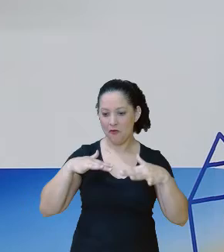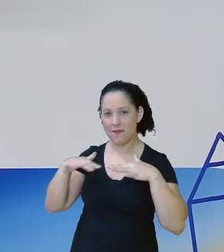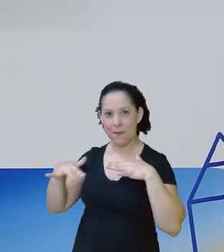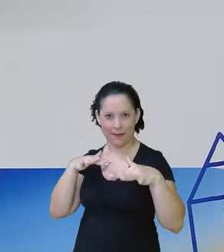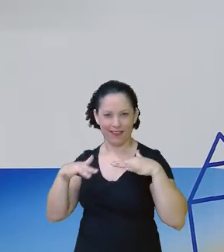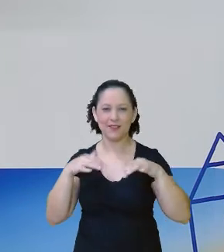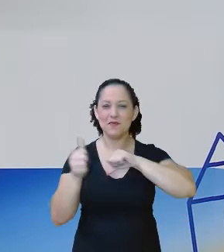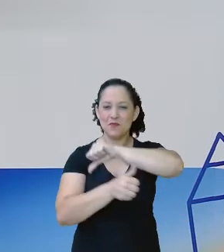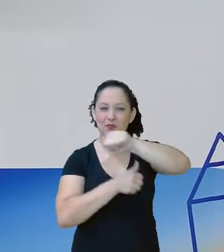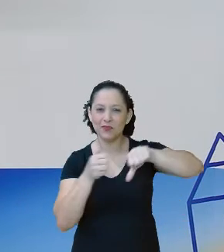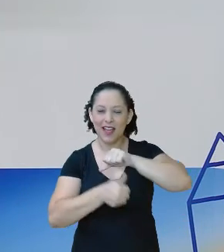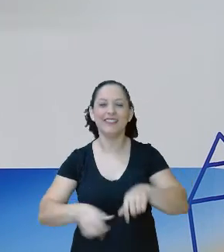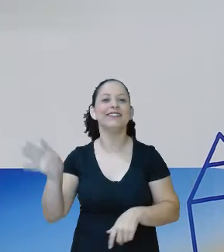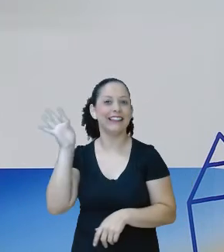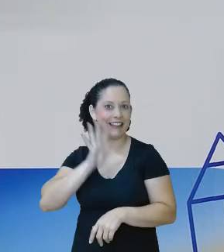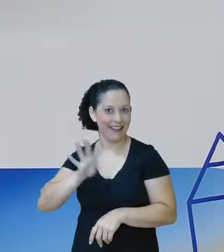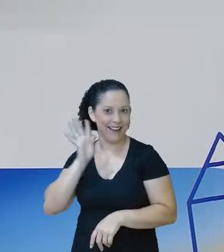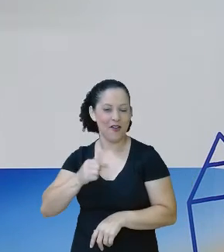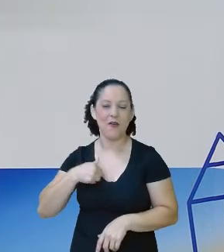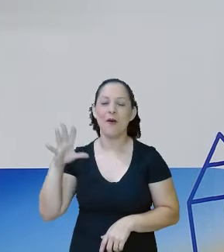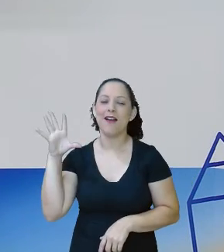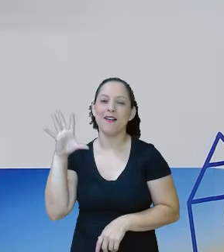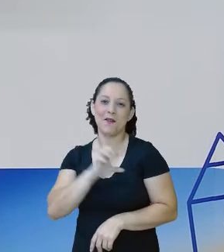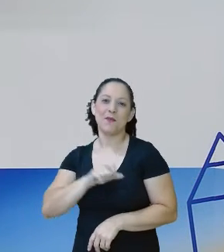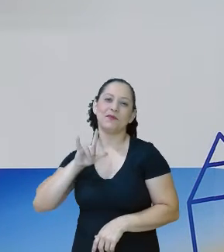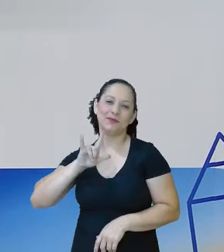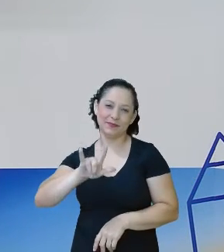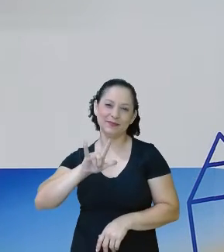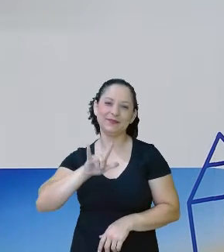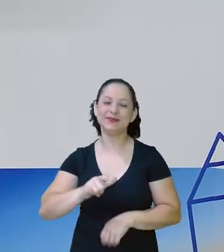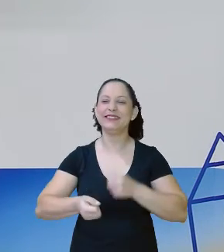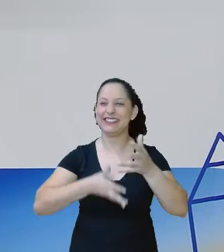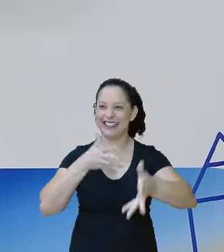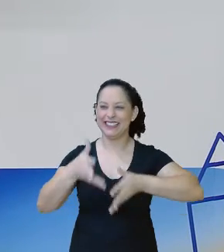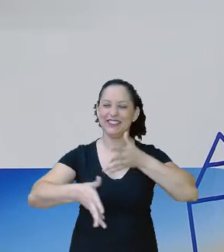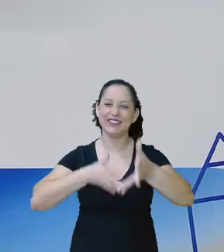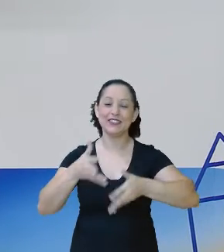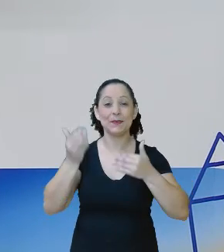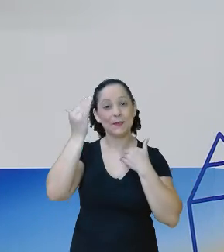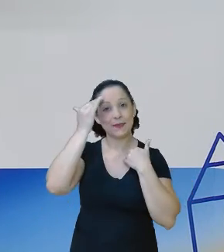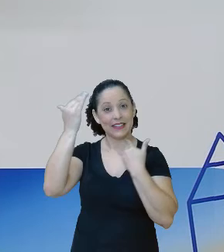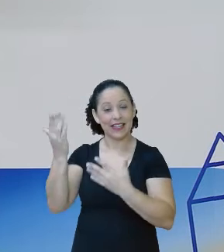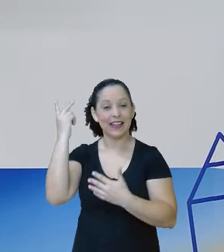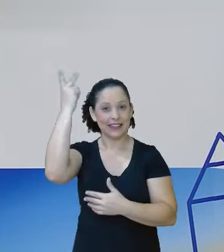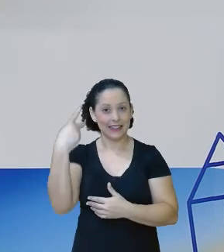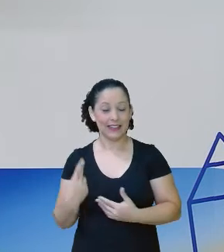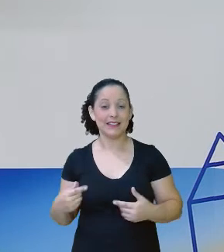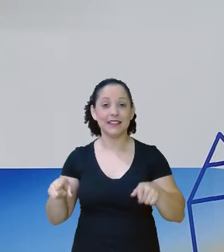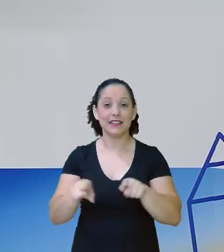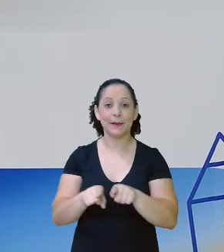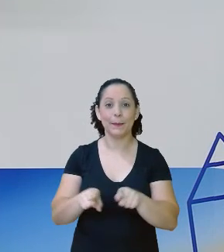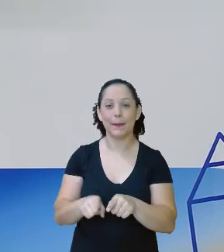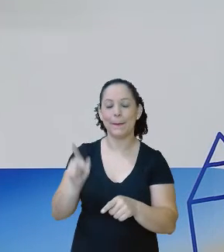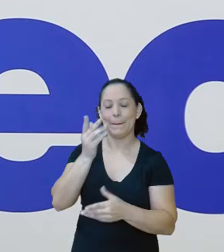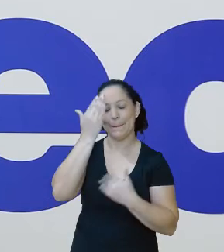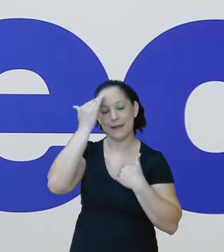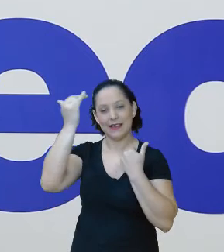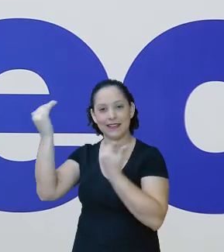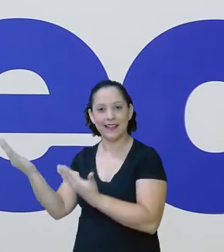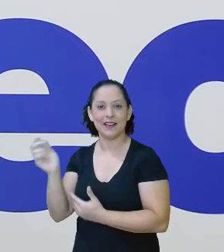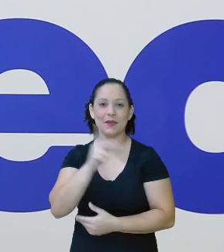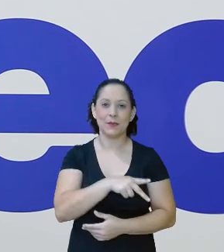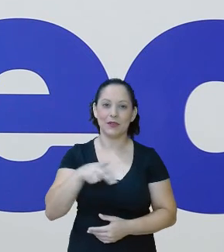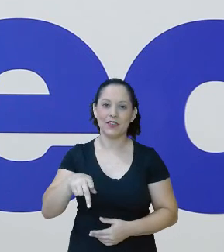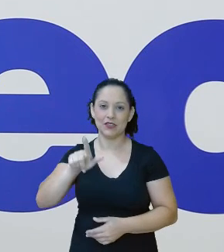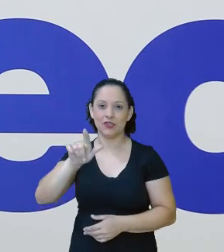mudando. Ela é muito, muito bacana, gente. Eu sou fã do pessoal de Libras. Então, obrigada, Kézia. Professor Givanilson, muito obrigada.